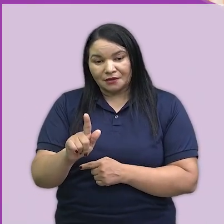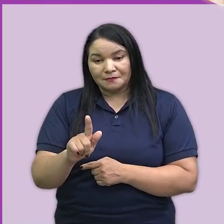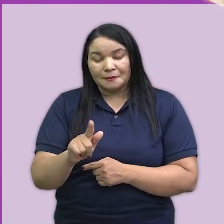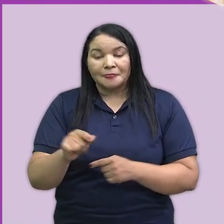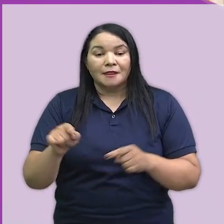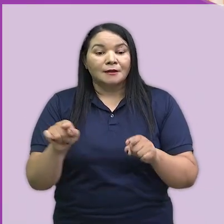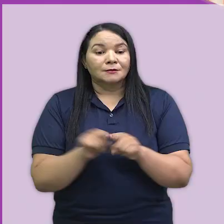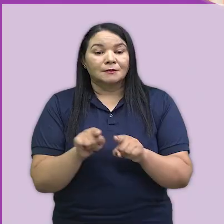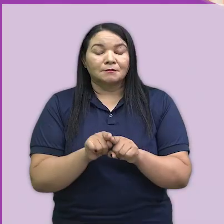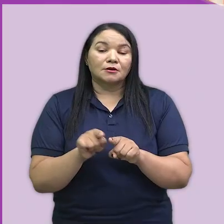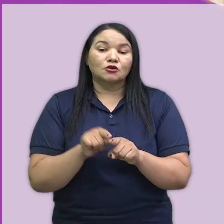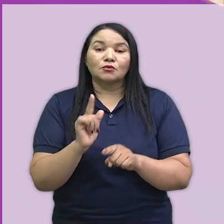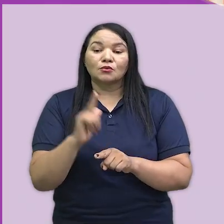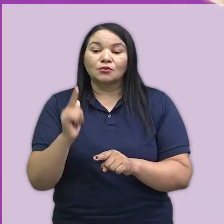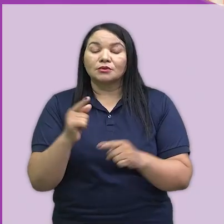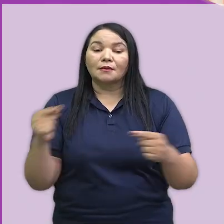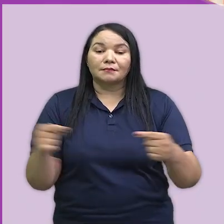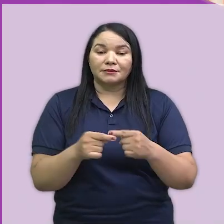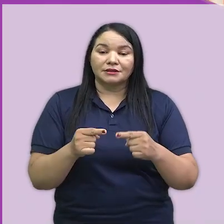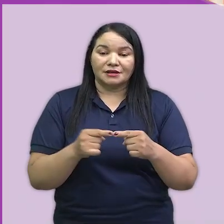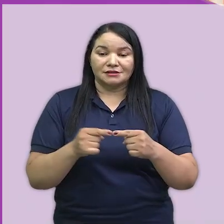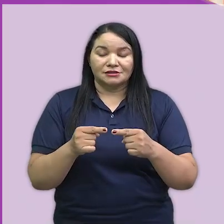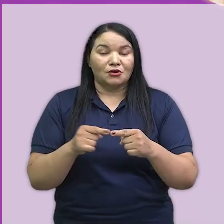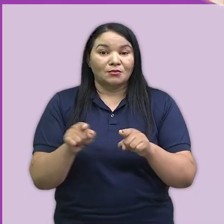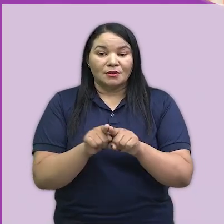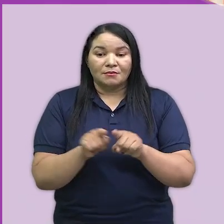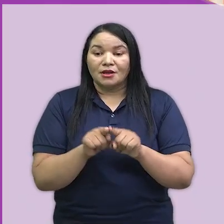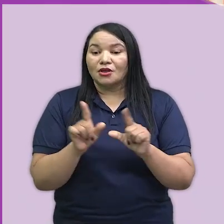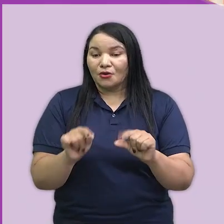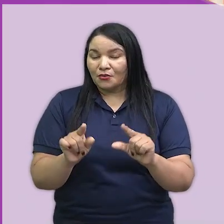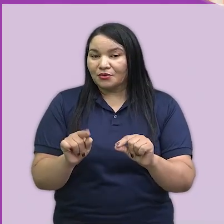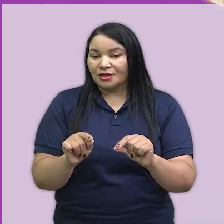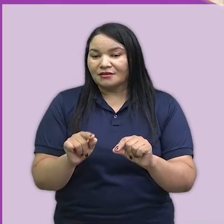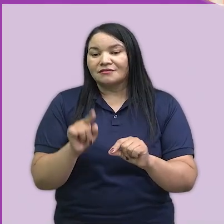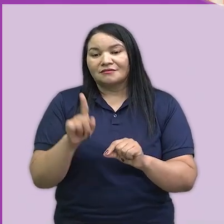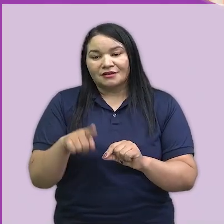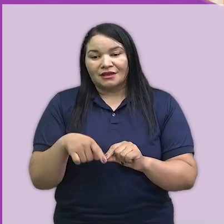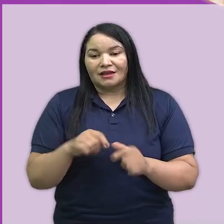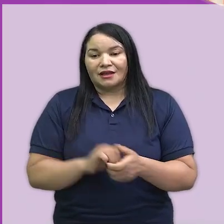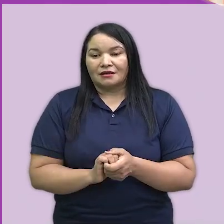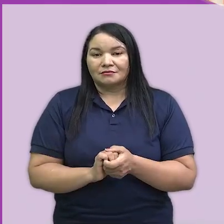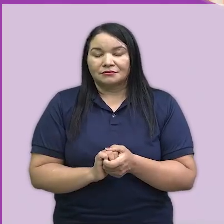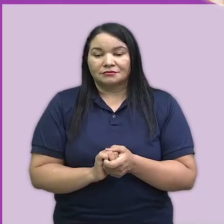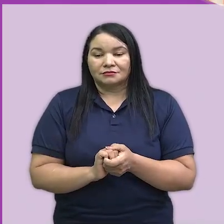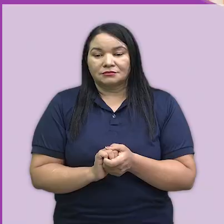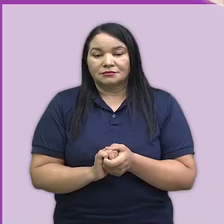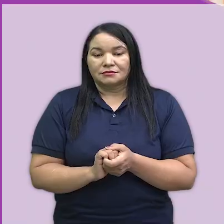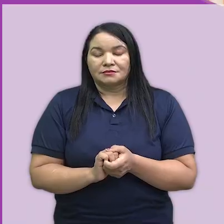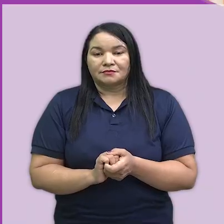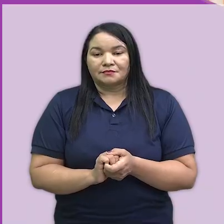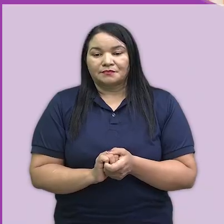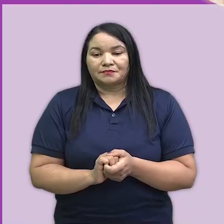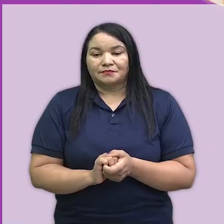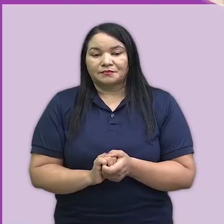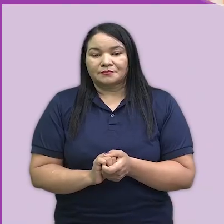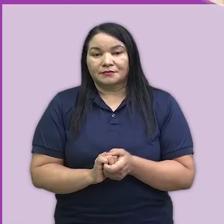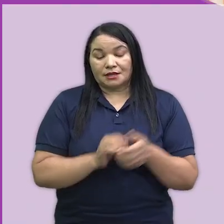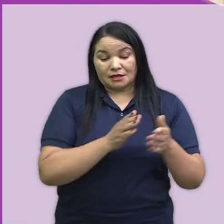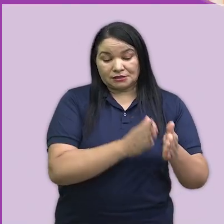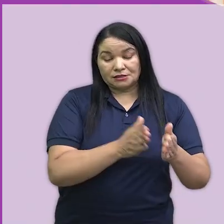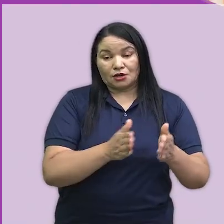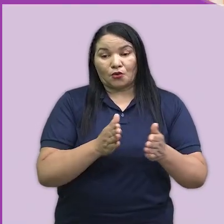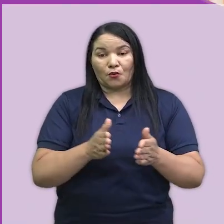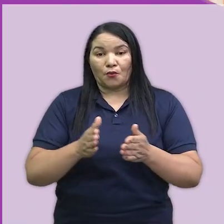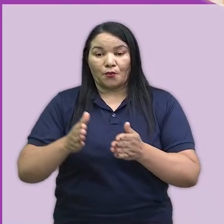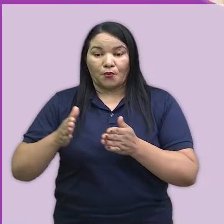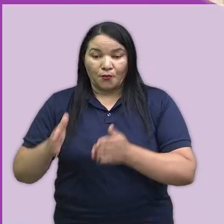E outra aplicação da nossa PG é justamente a concha que abriu aqui a nossa aula, né? A sequência